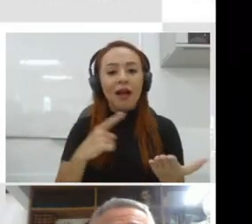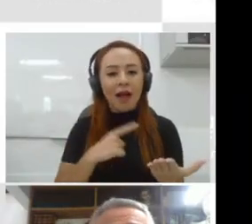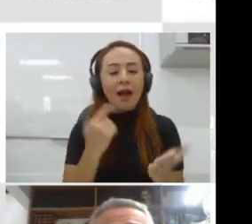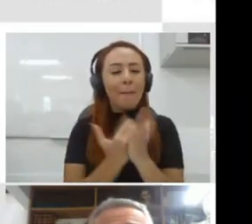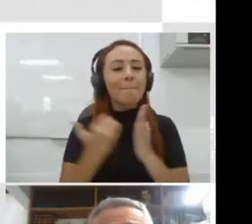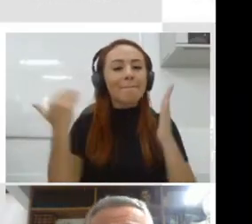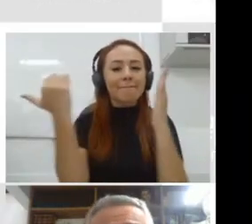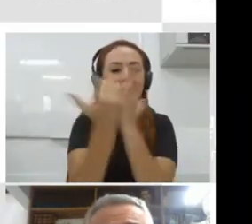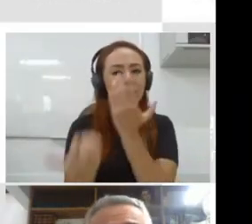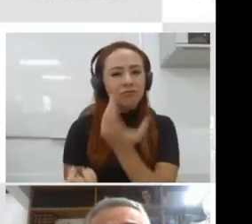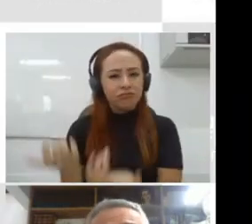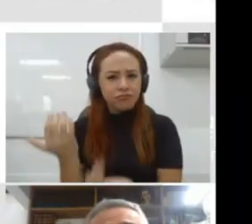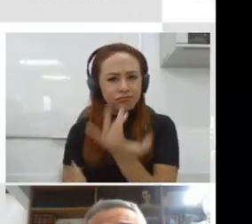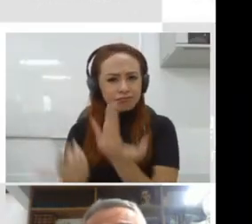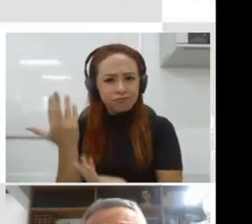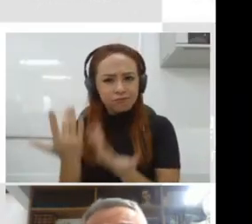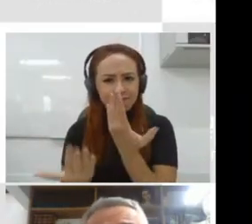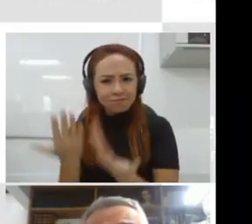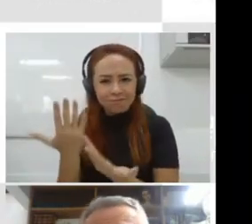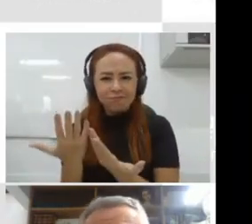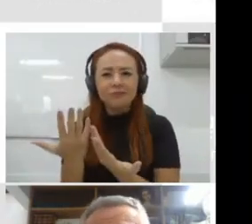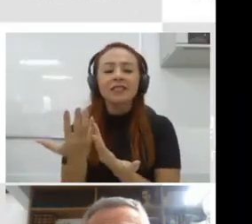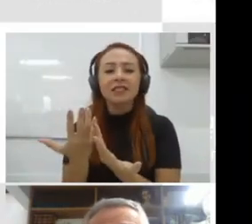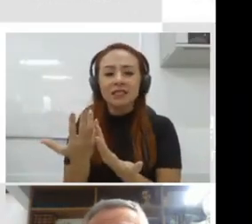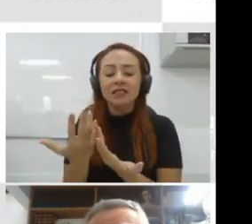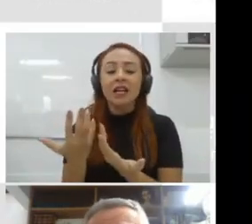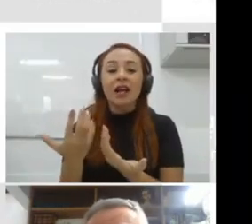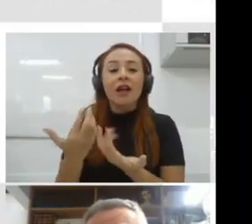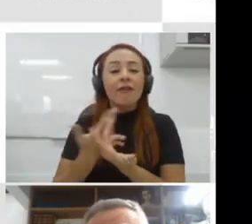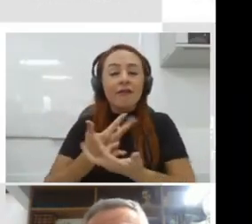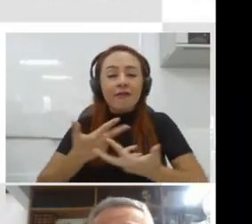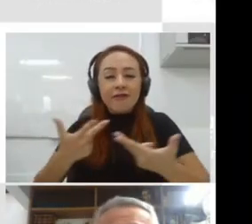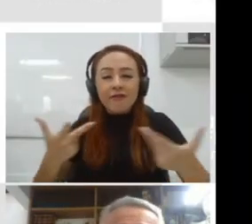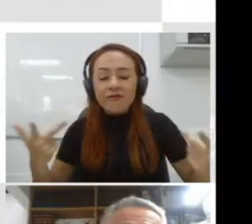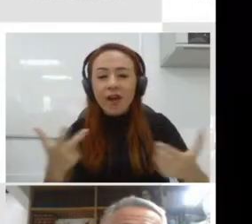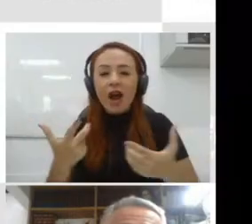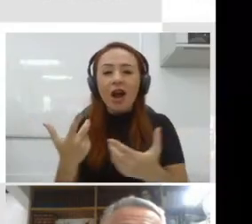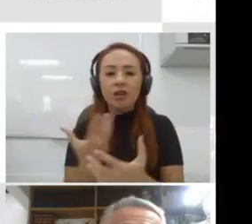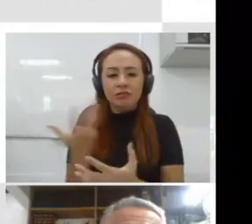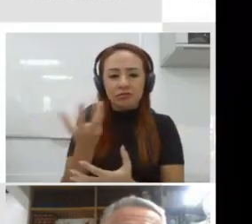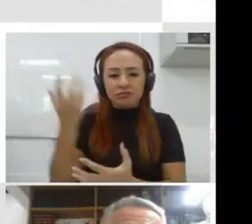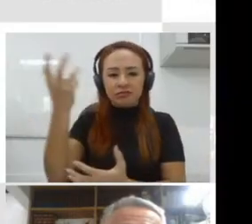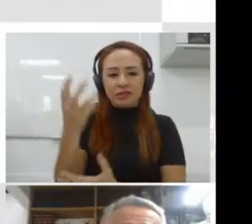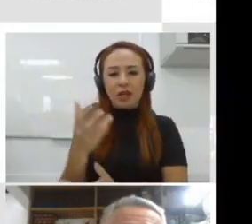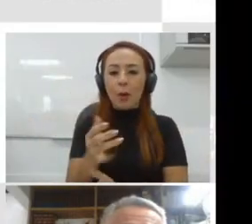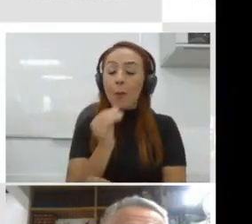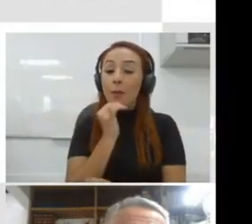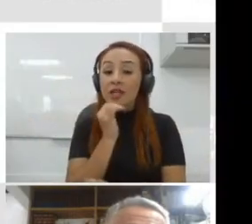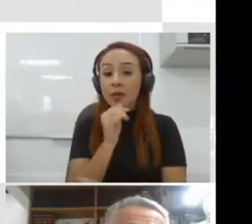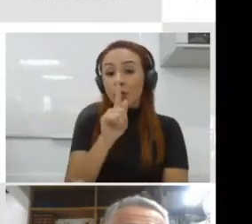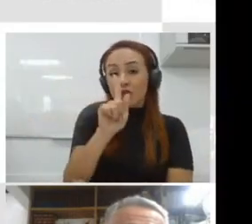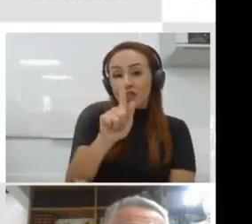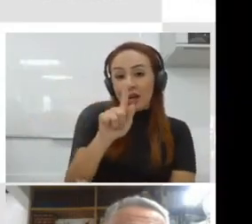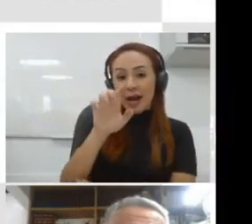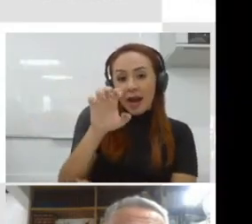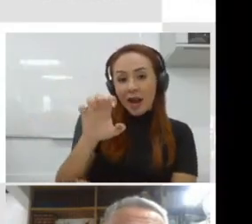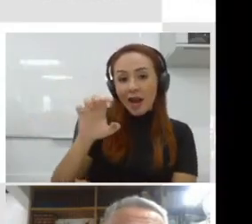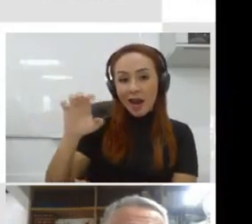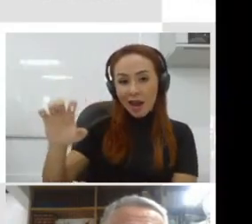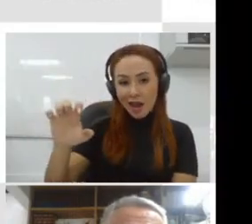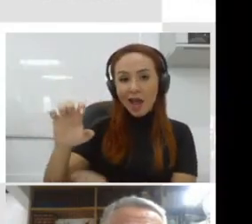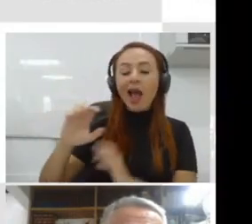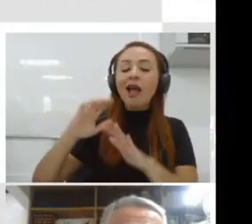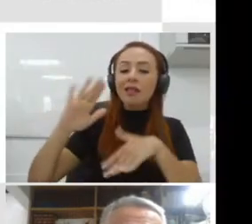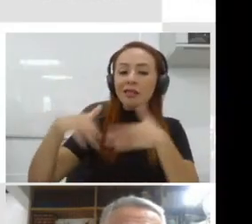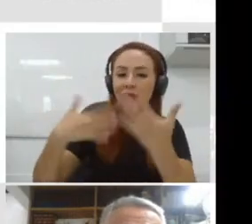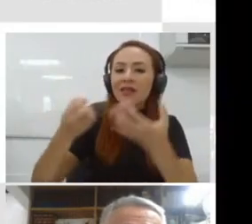combustíveis fósseis, eles emitem gases de efeito estufa, não é? O GEE aqui, então, está por gases de efeito estufa. Então, essas